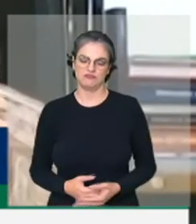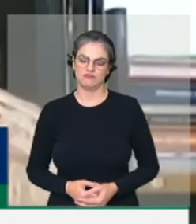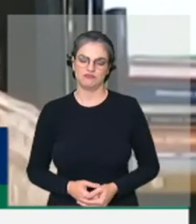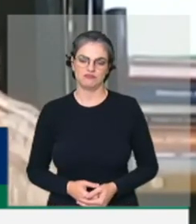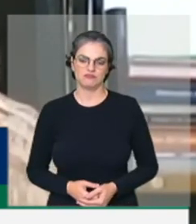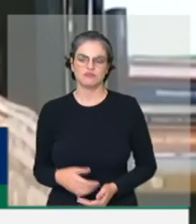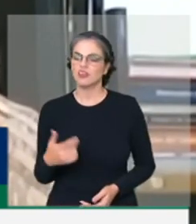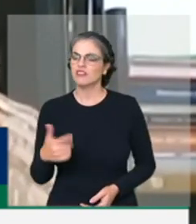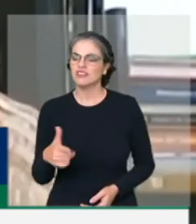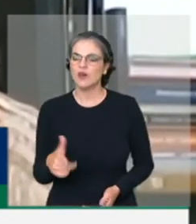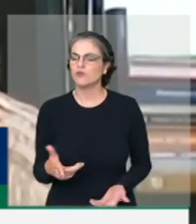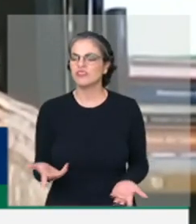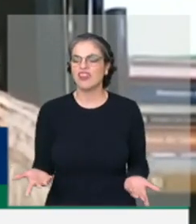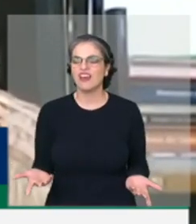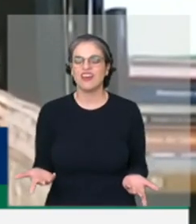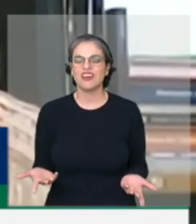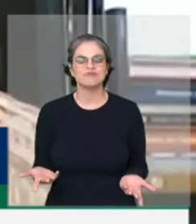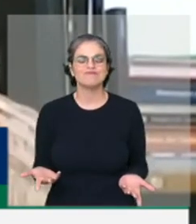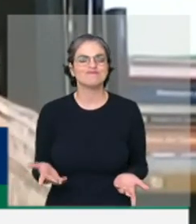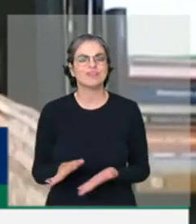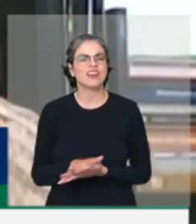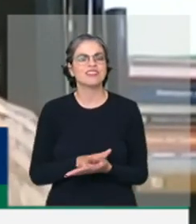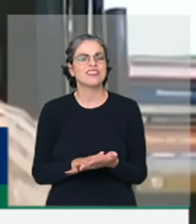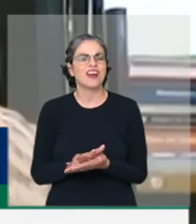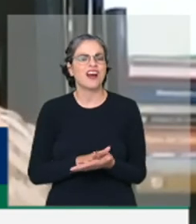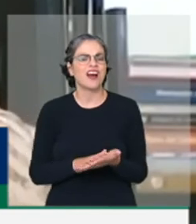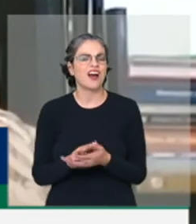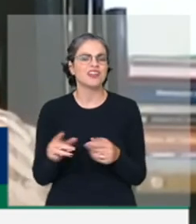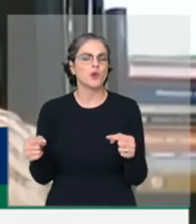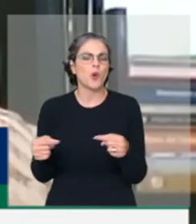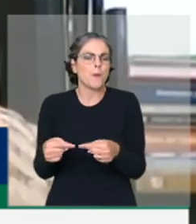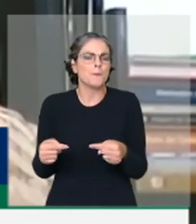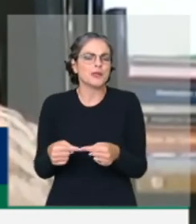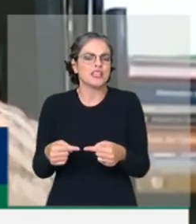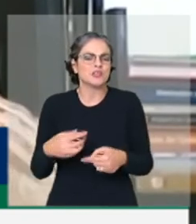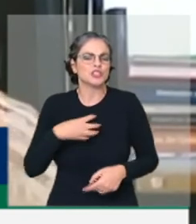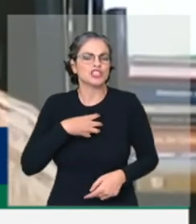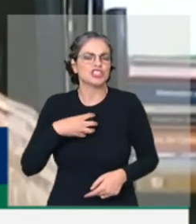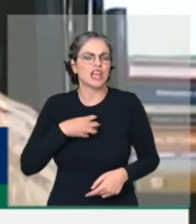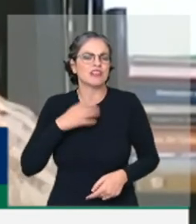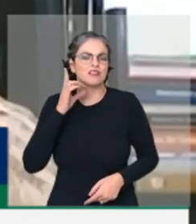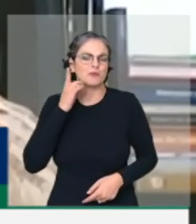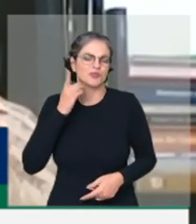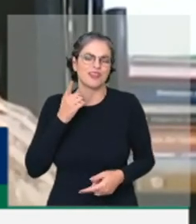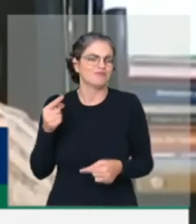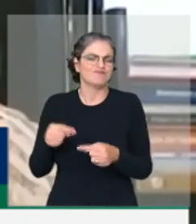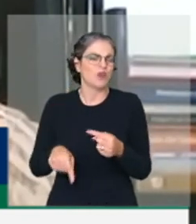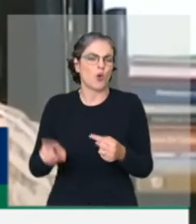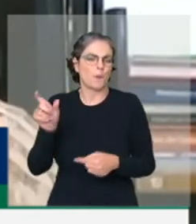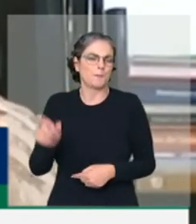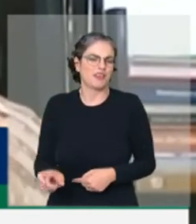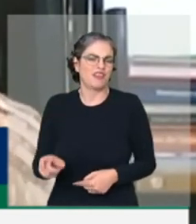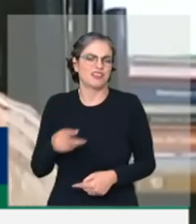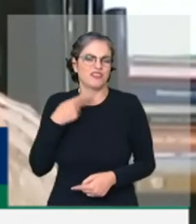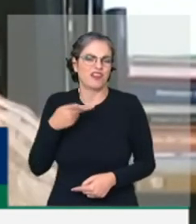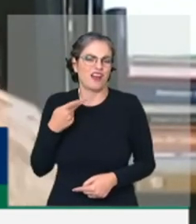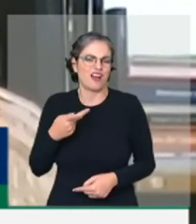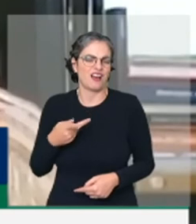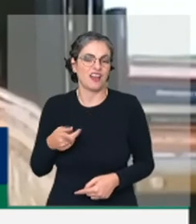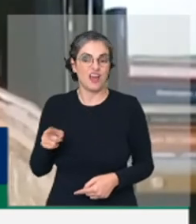de afeição ao exercício do mandato parlamentar. Por isso mesmo, as ofensas lidas